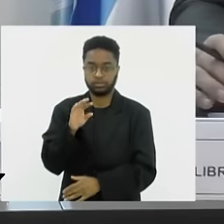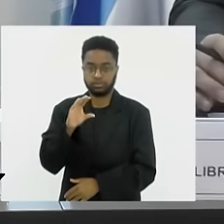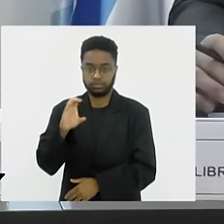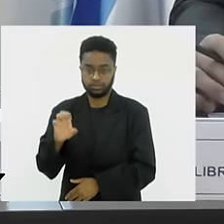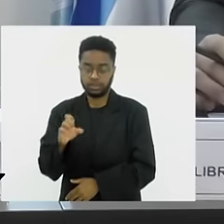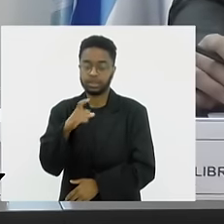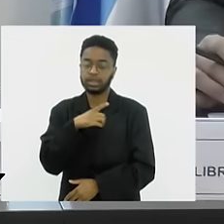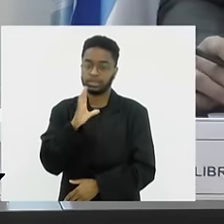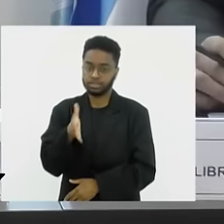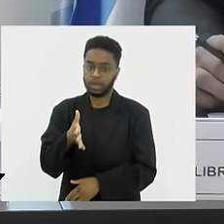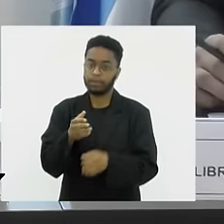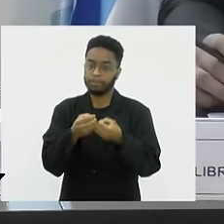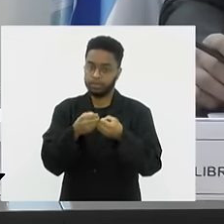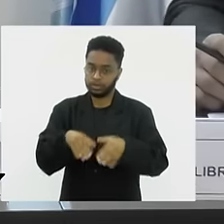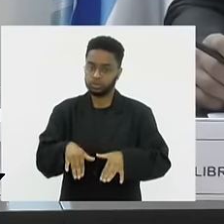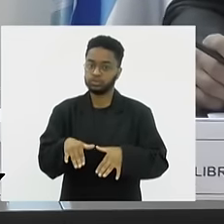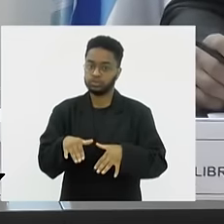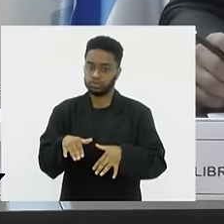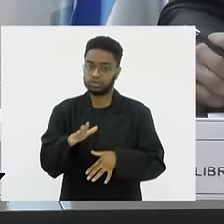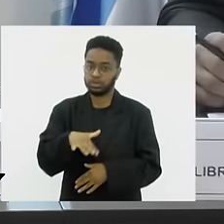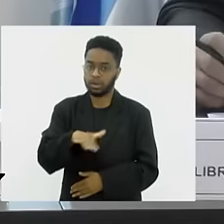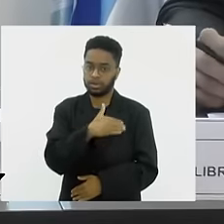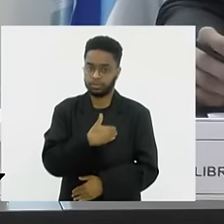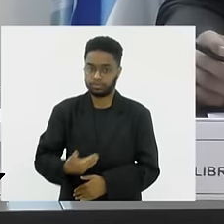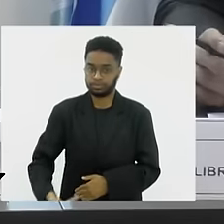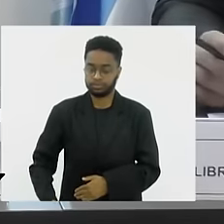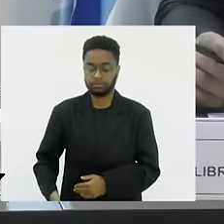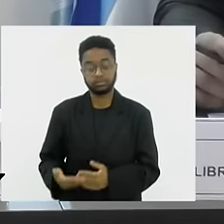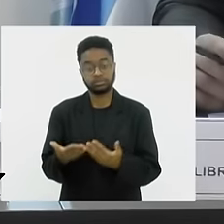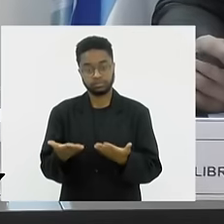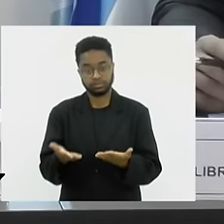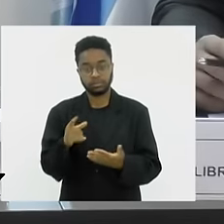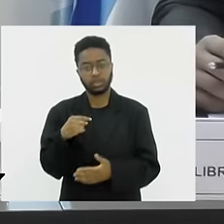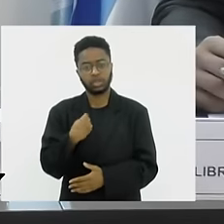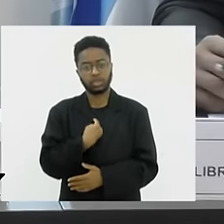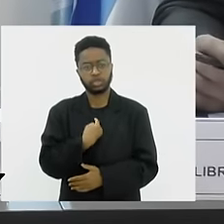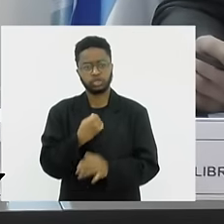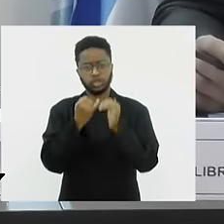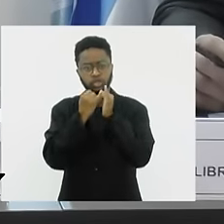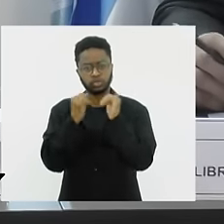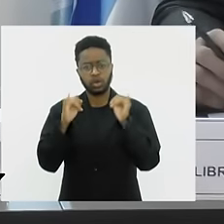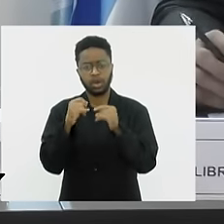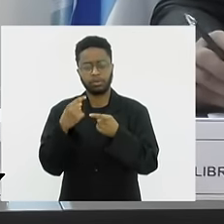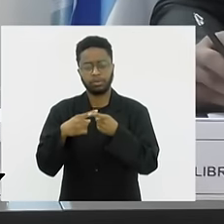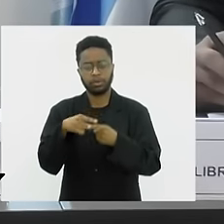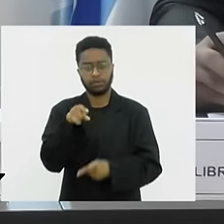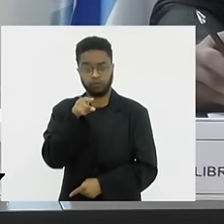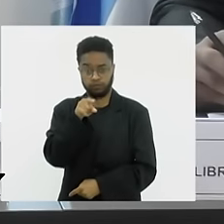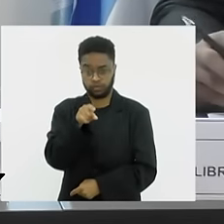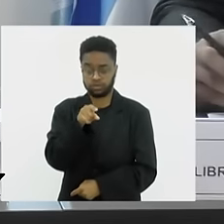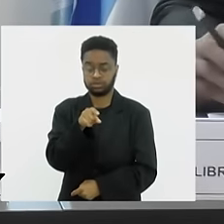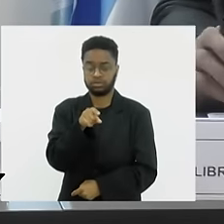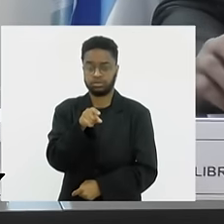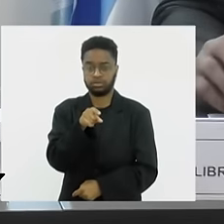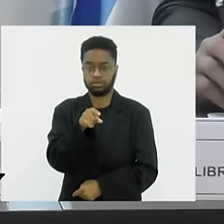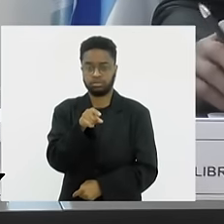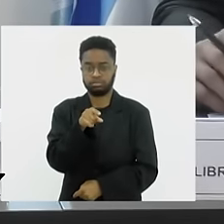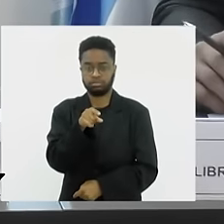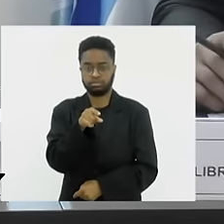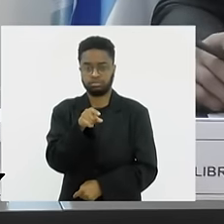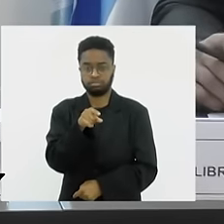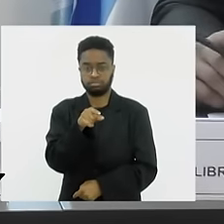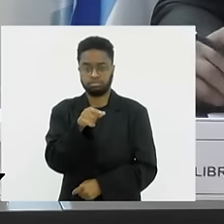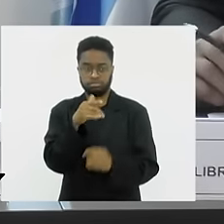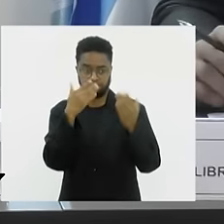perda, prejuízo para o erário público. E aí nos causa perplexidade o senhor, que é tão vista